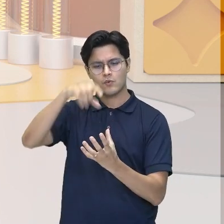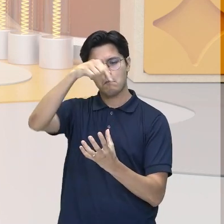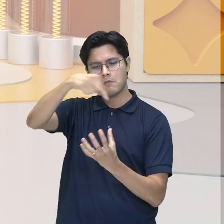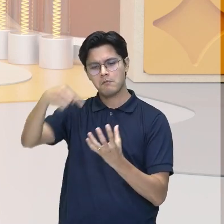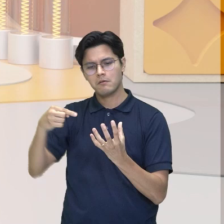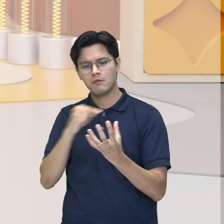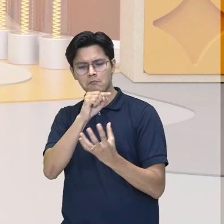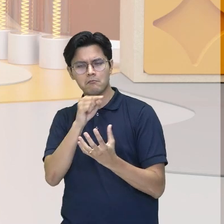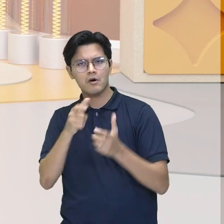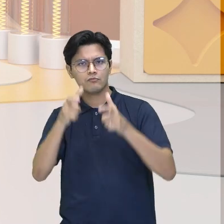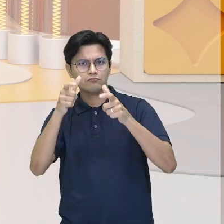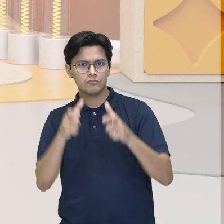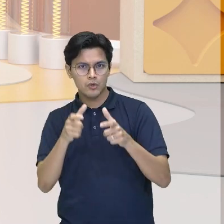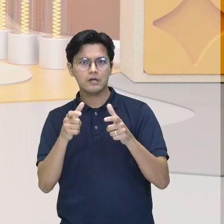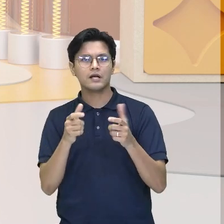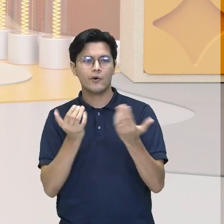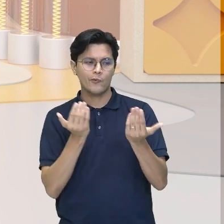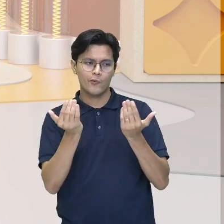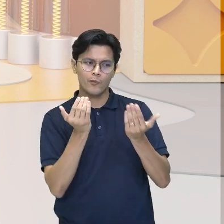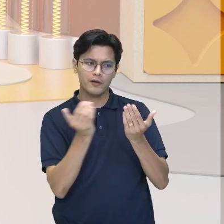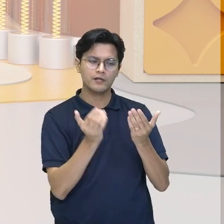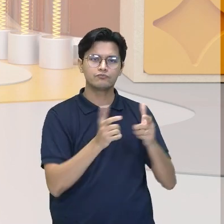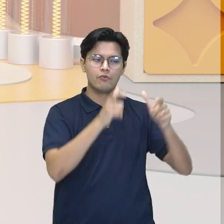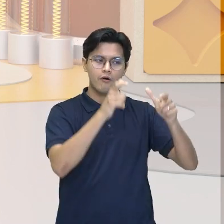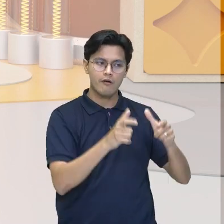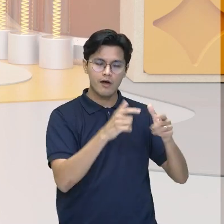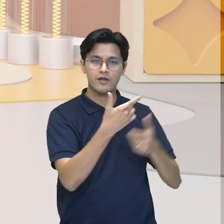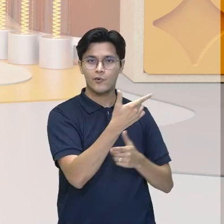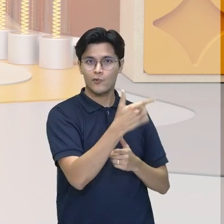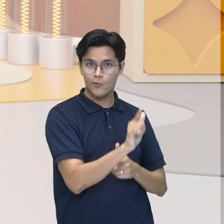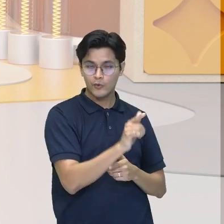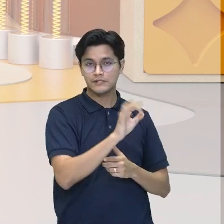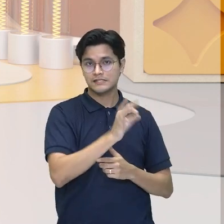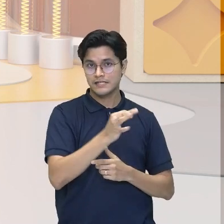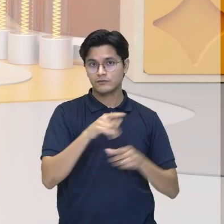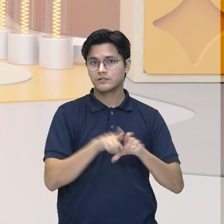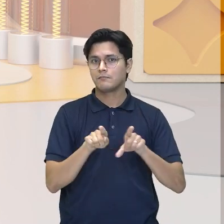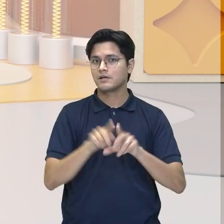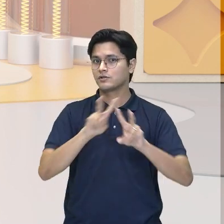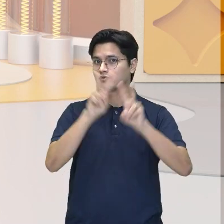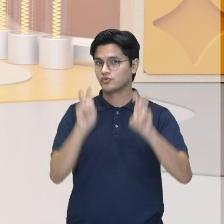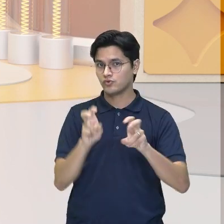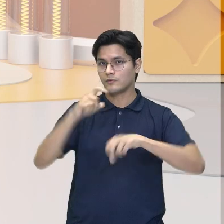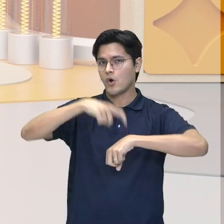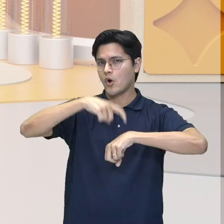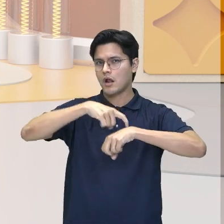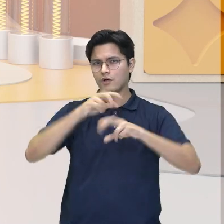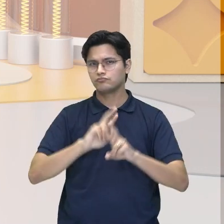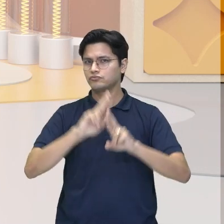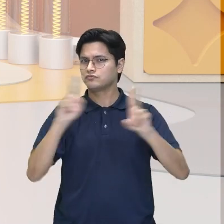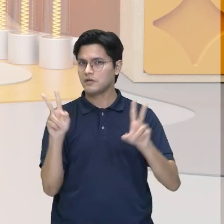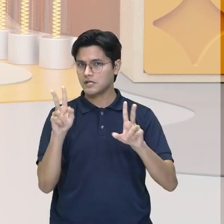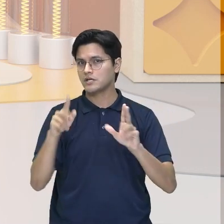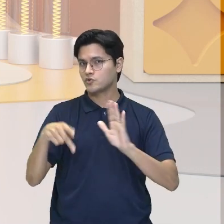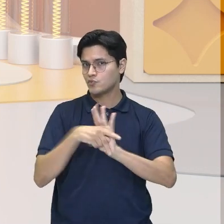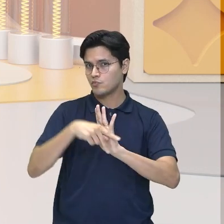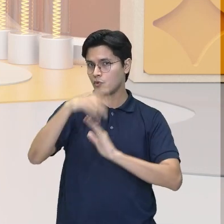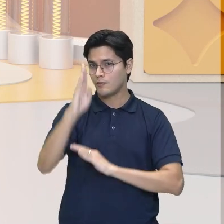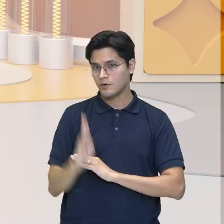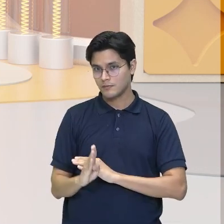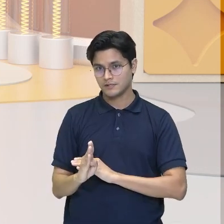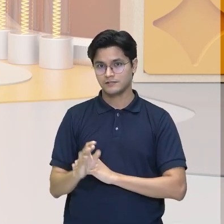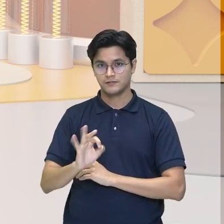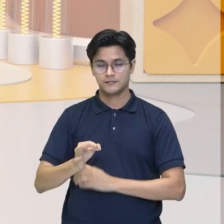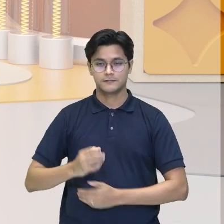relação a outros países do mundo, sobre os fusos horários do Brasil, os hemisférios que o território brasileiro está